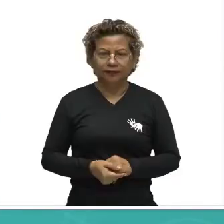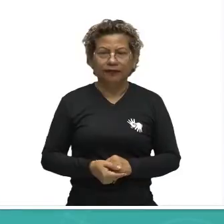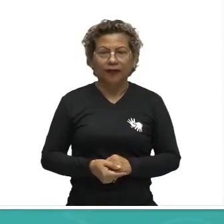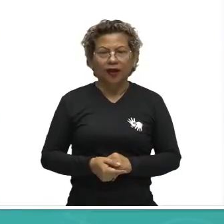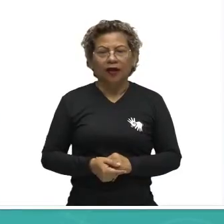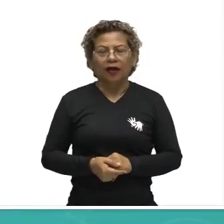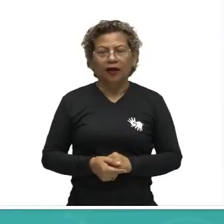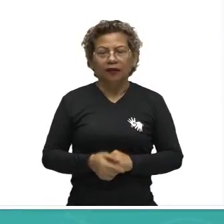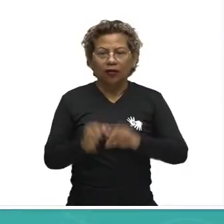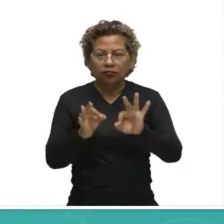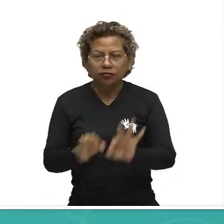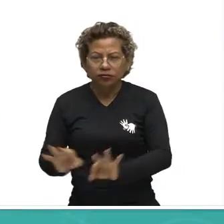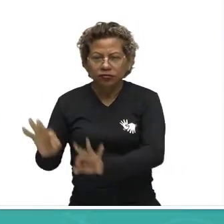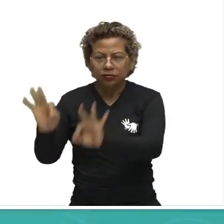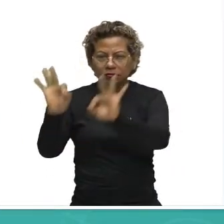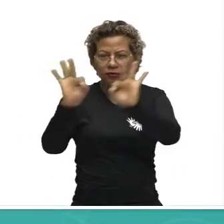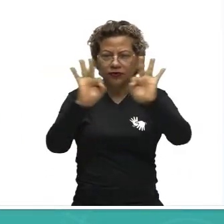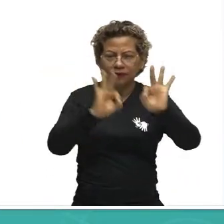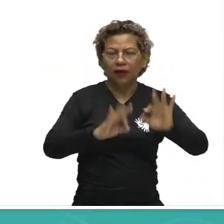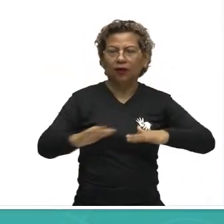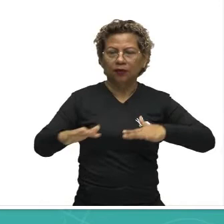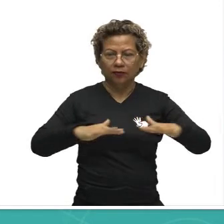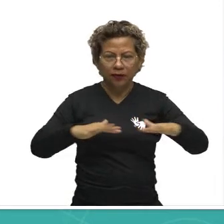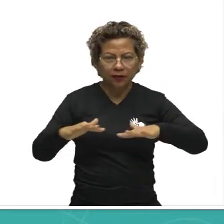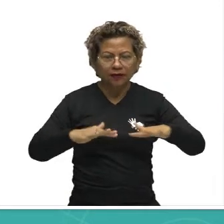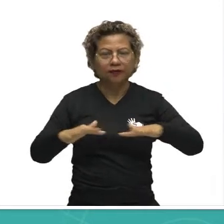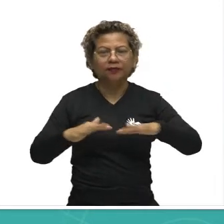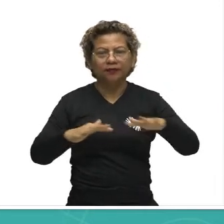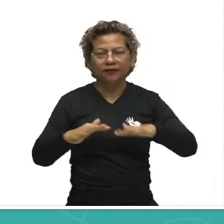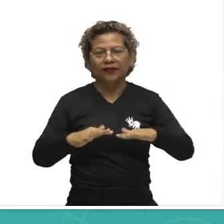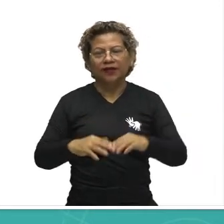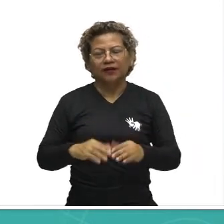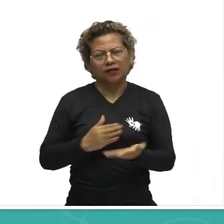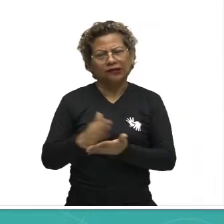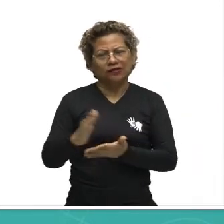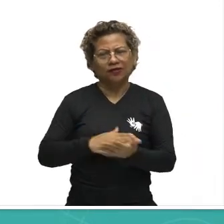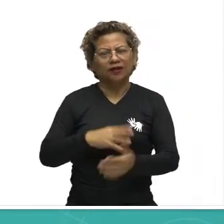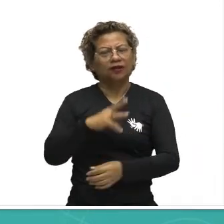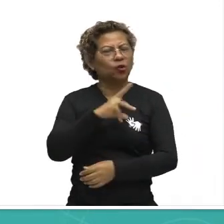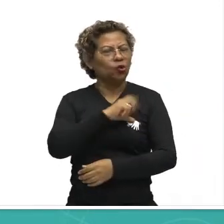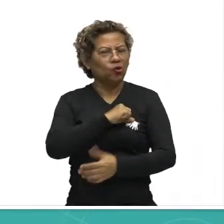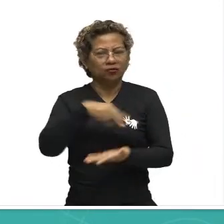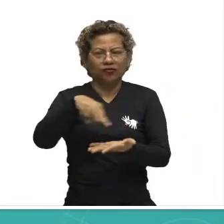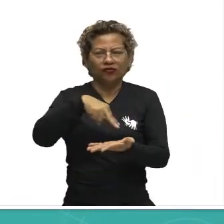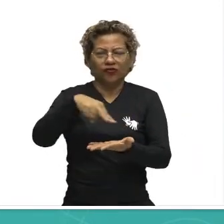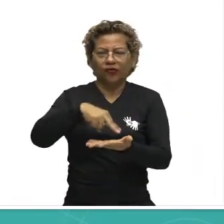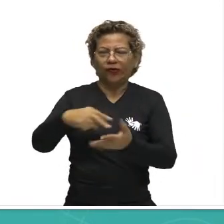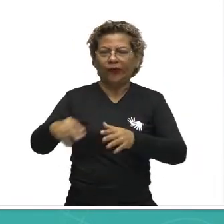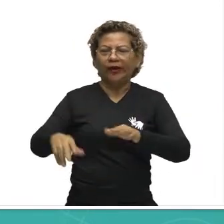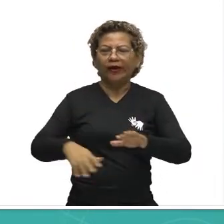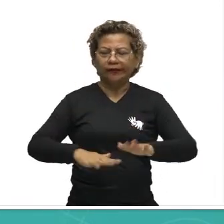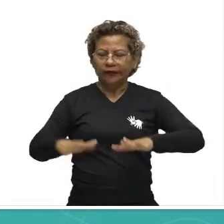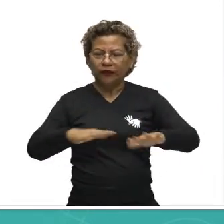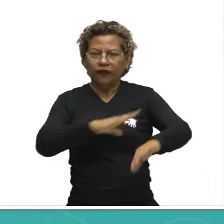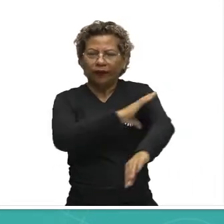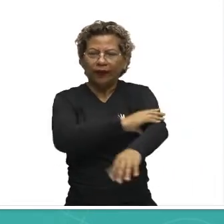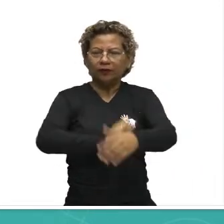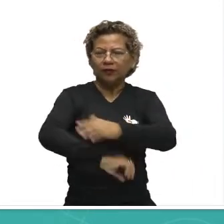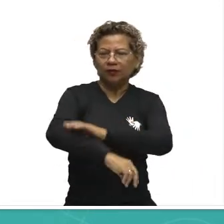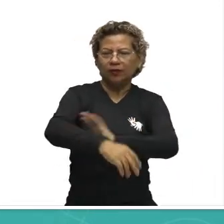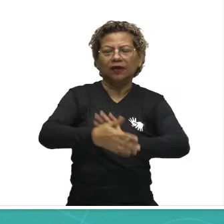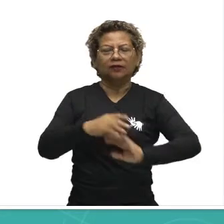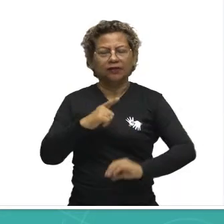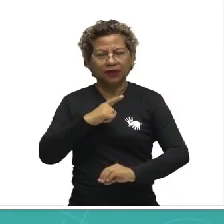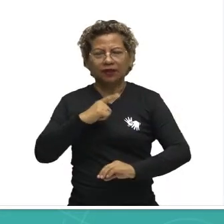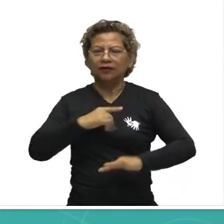Perceberam aí os movimentos? Alguns já devem dizer: ah, professora, eu gosto de dançar desse jeito, né? Mexendo os braços, fazendo todo aquele